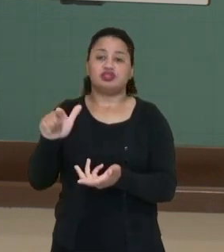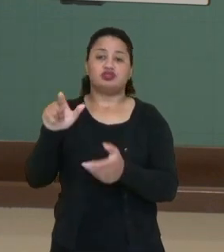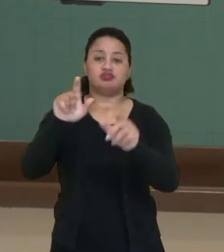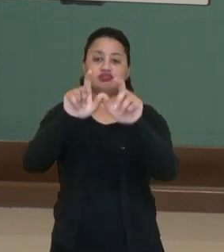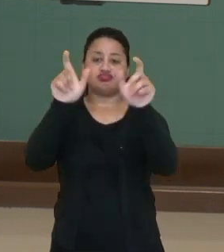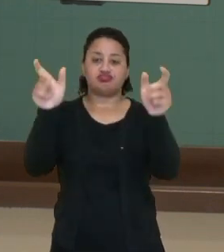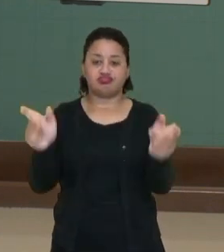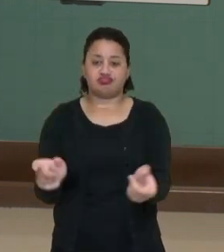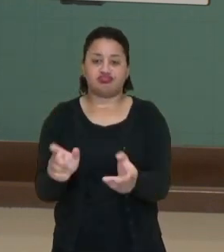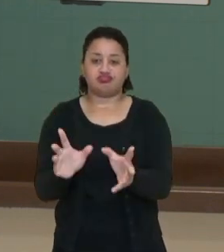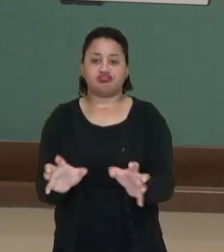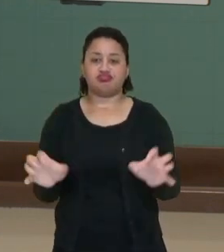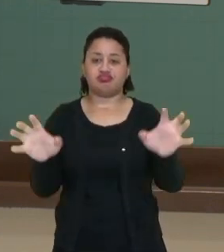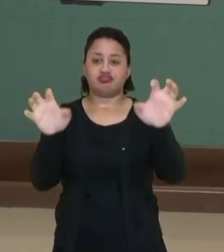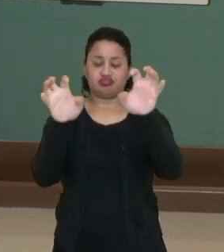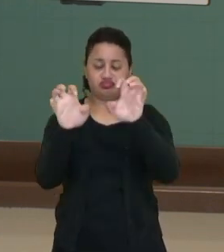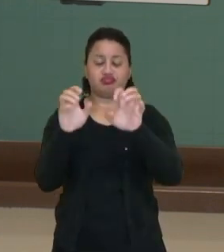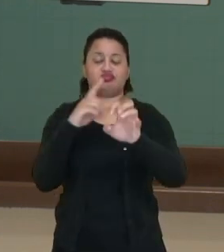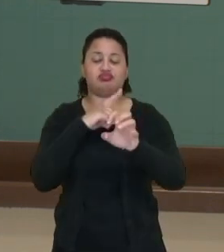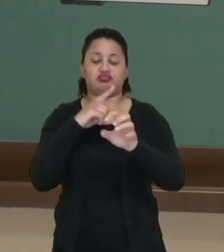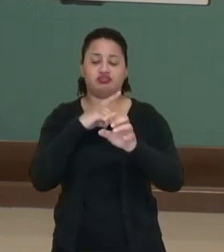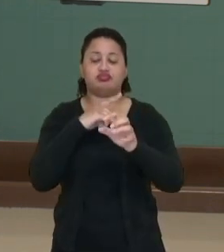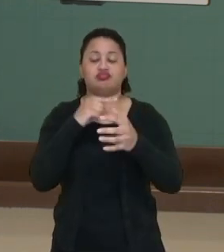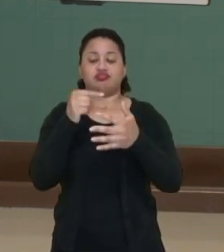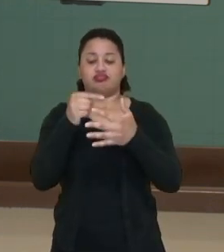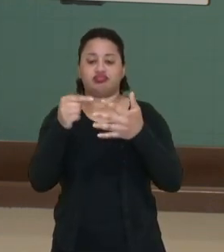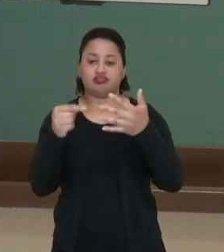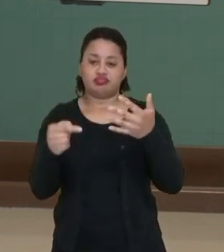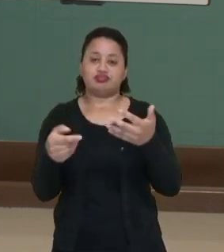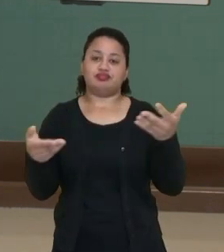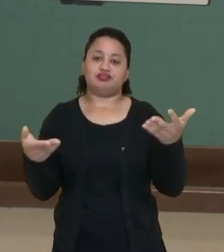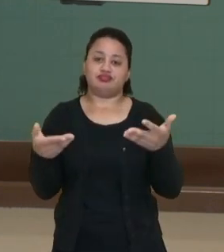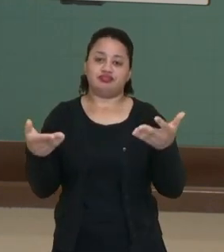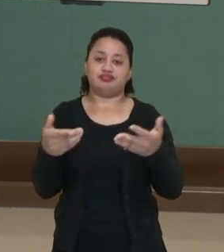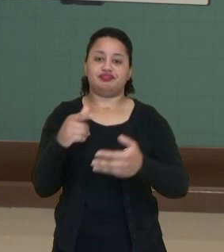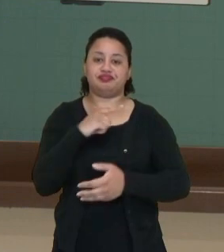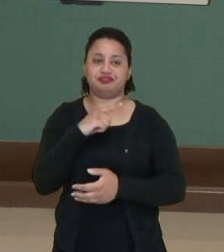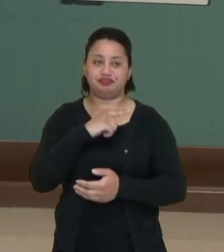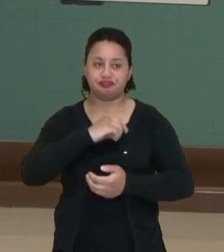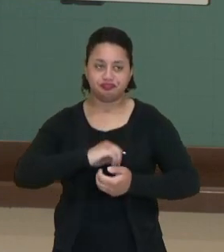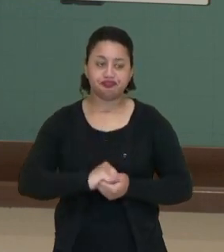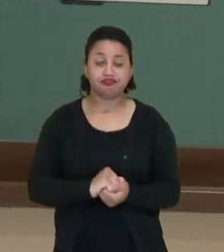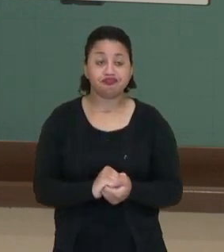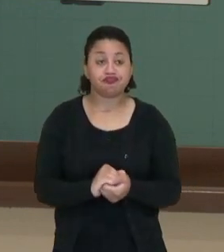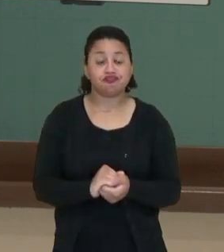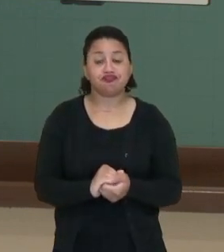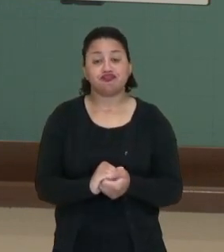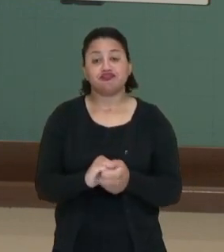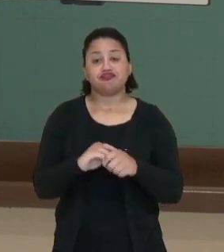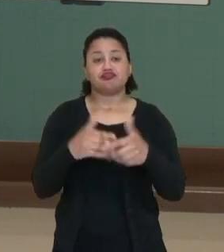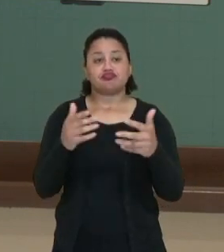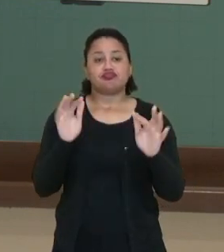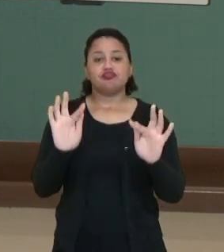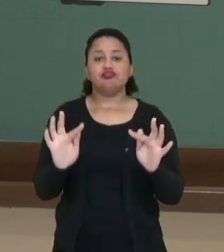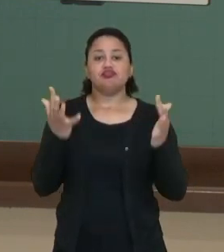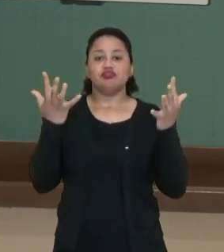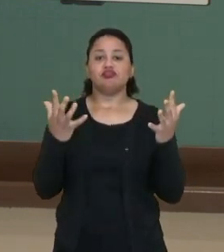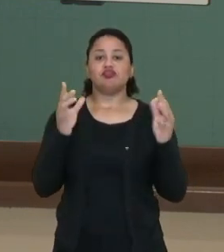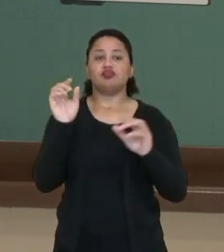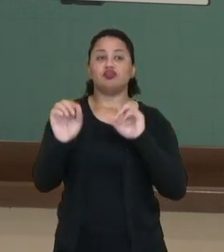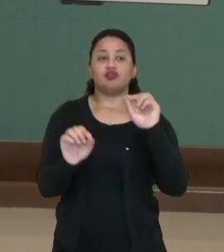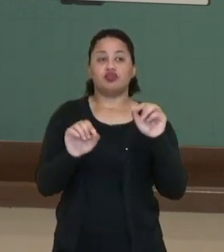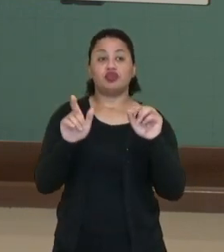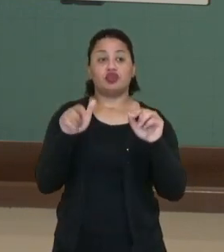mesma constituição, com essa mesma composição que hoje nós temos, ok? Muito bem. Fenômenos como